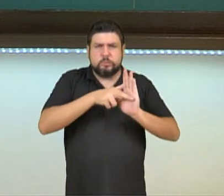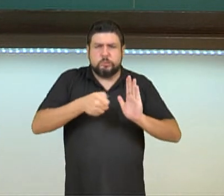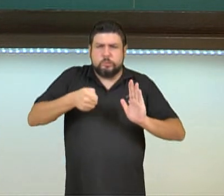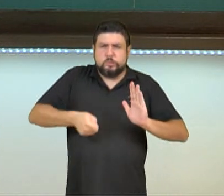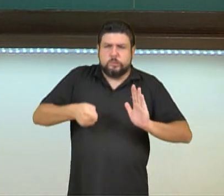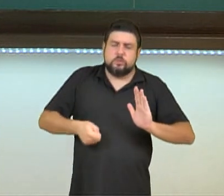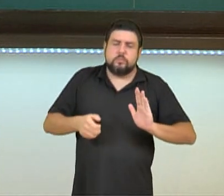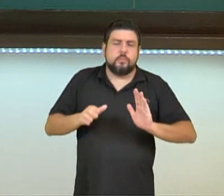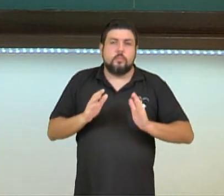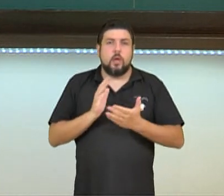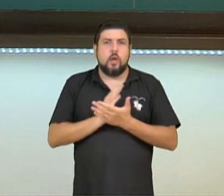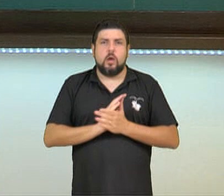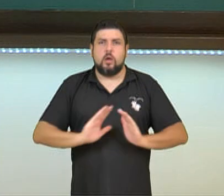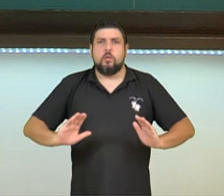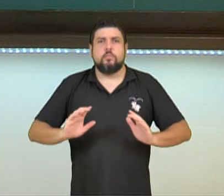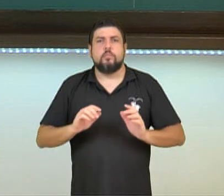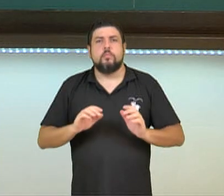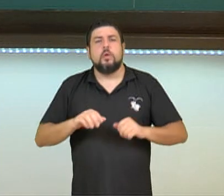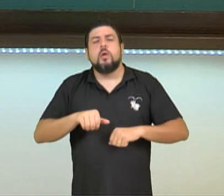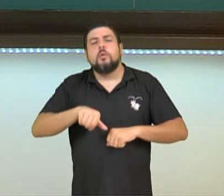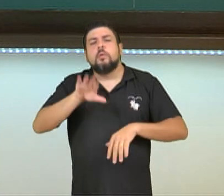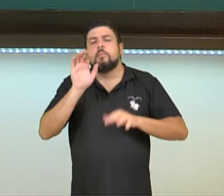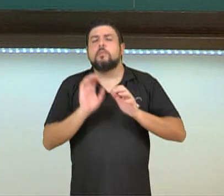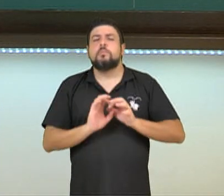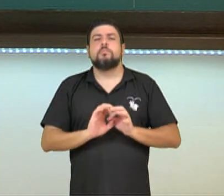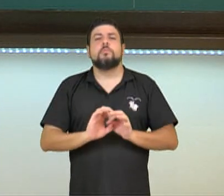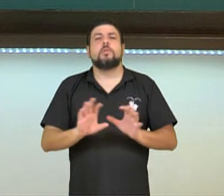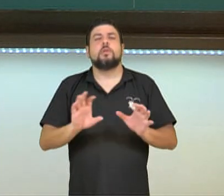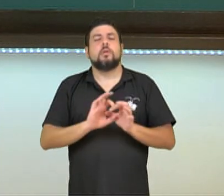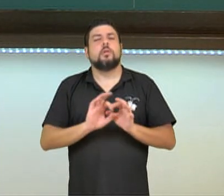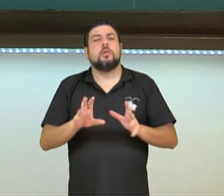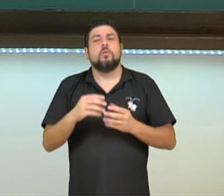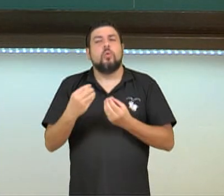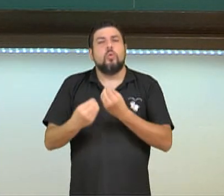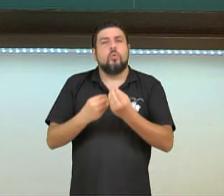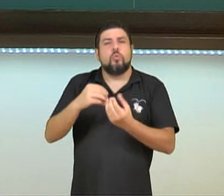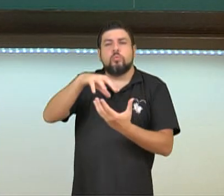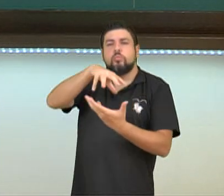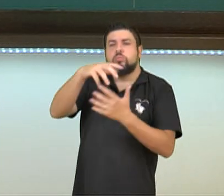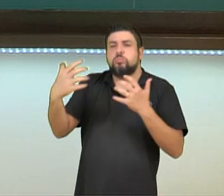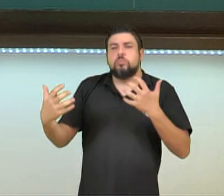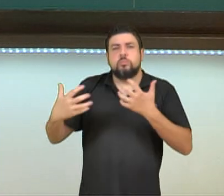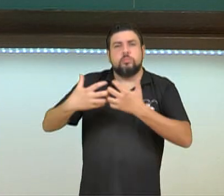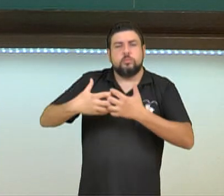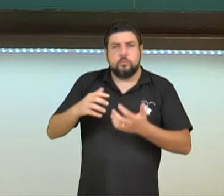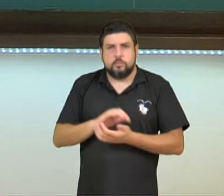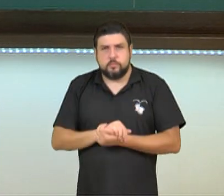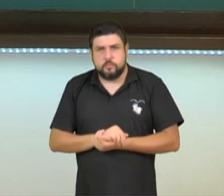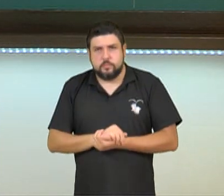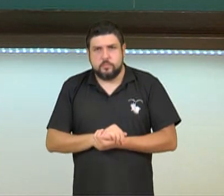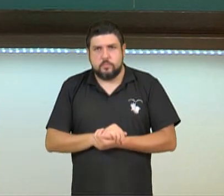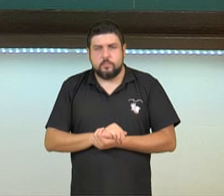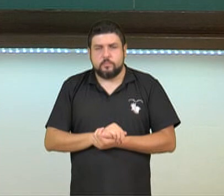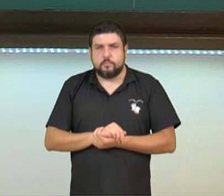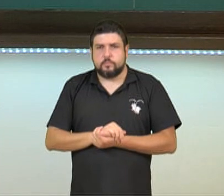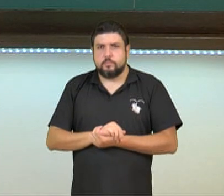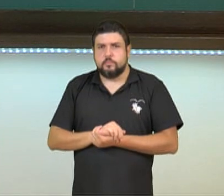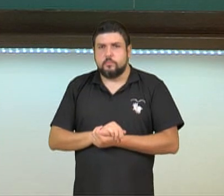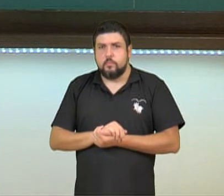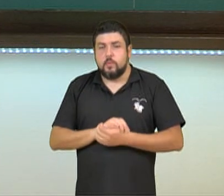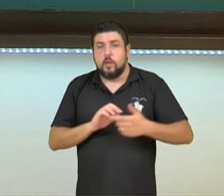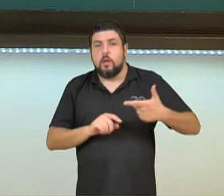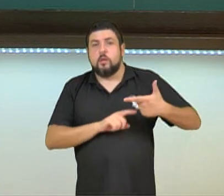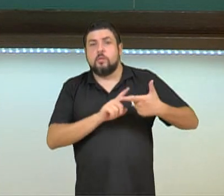solta, em detrimento desta conformação mundial. Quando há um controle, gera uma burocracia, uma dificuldade